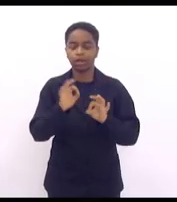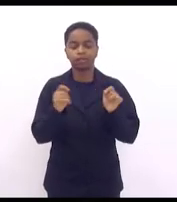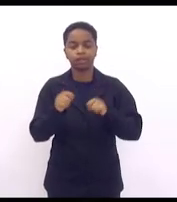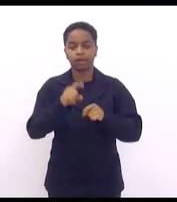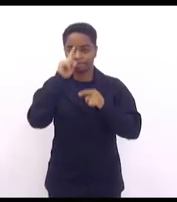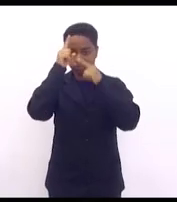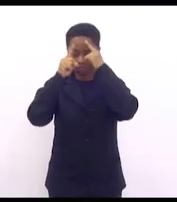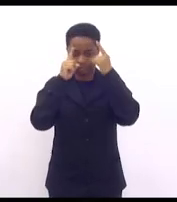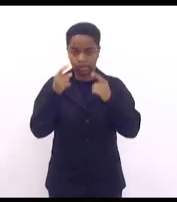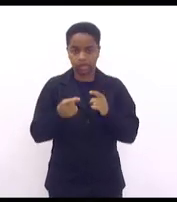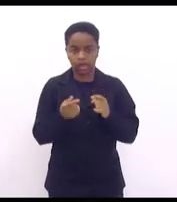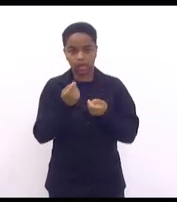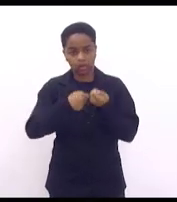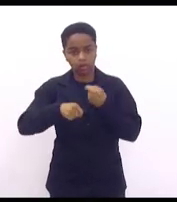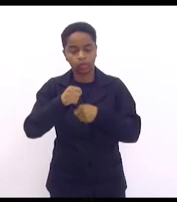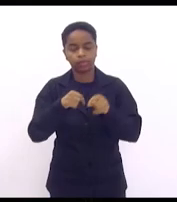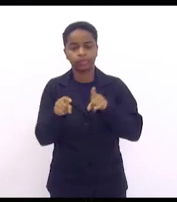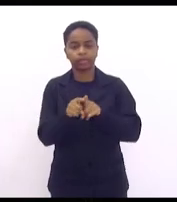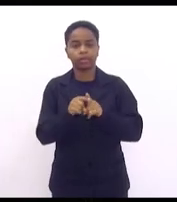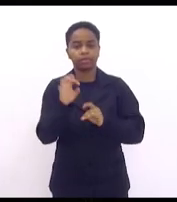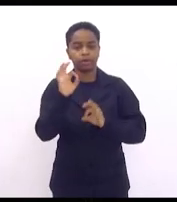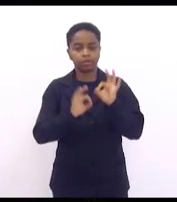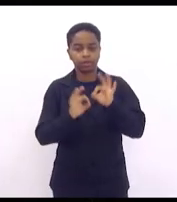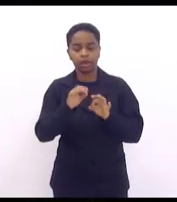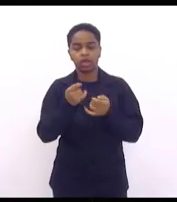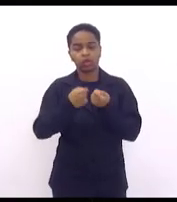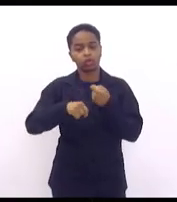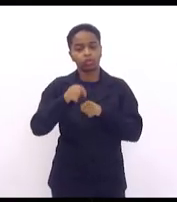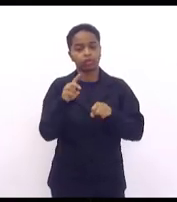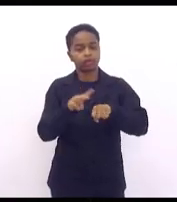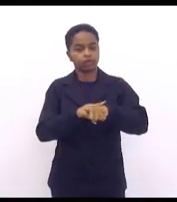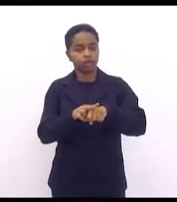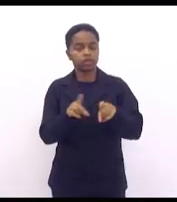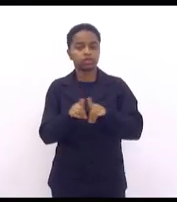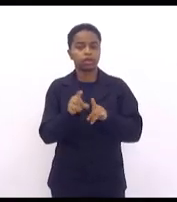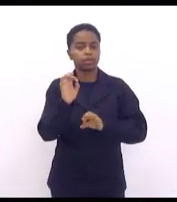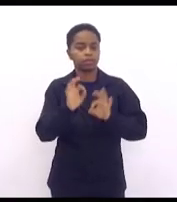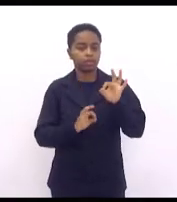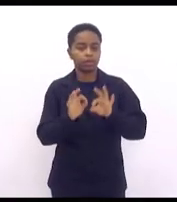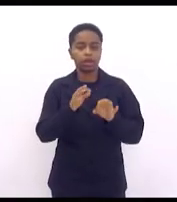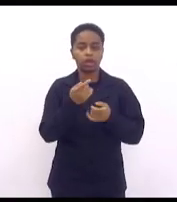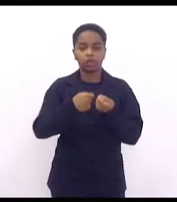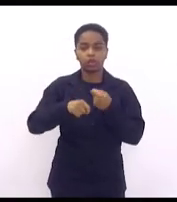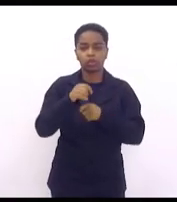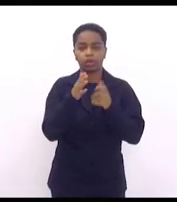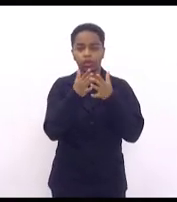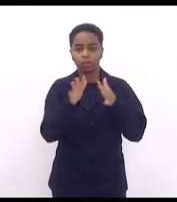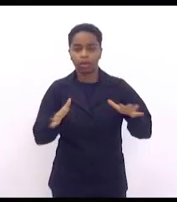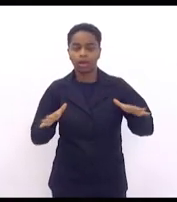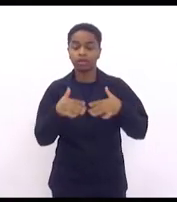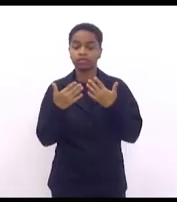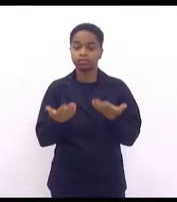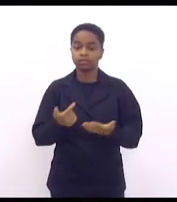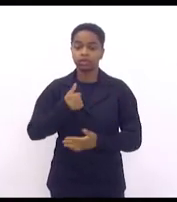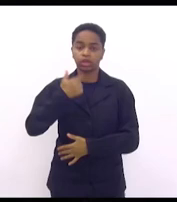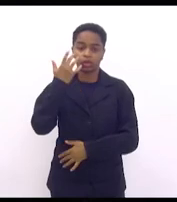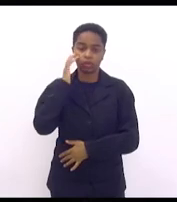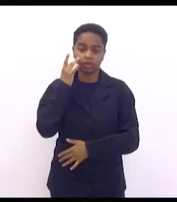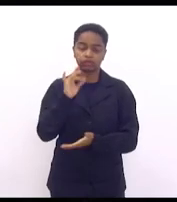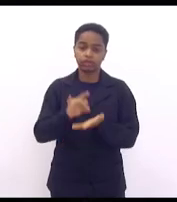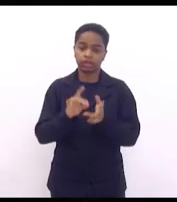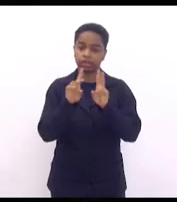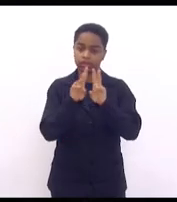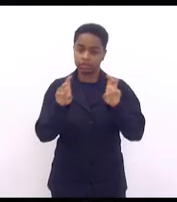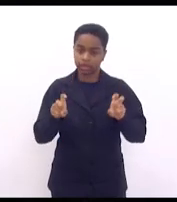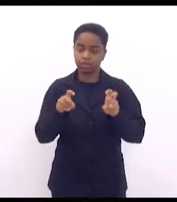criativa, prepará-los para para a economia verde, prepará-los para a economia do mar. Então, acho que essa é um tema